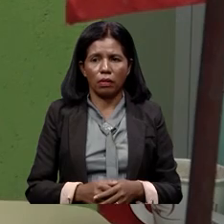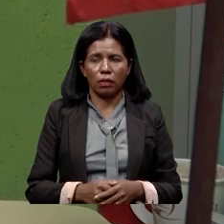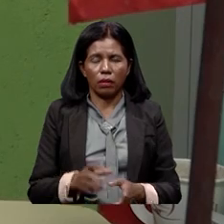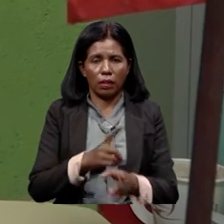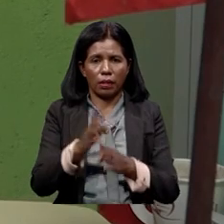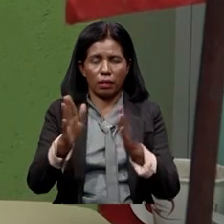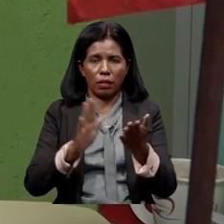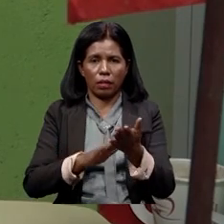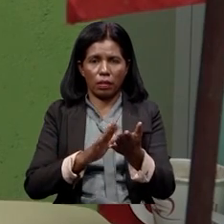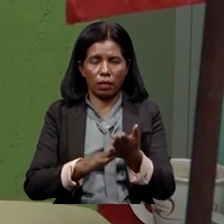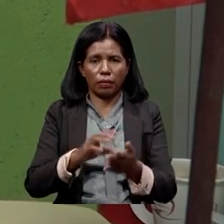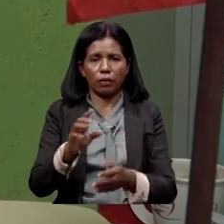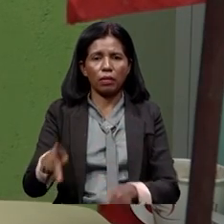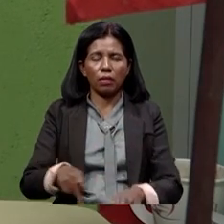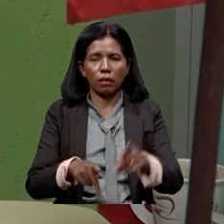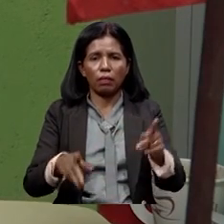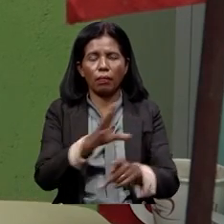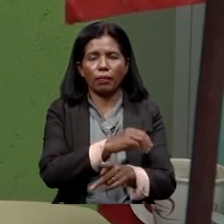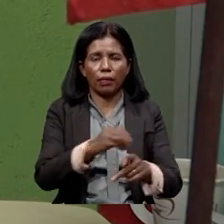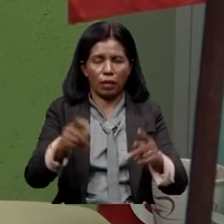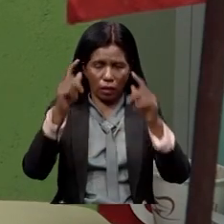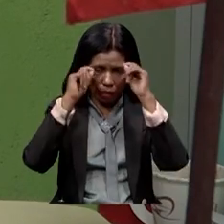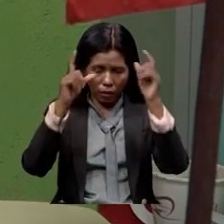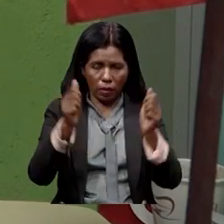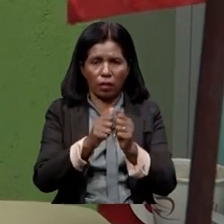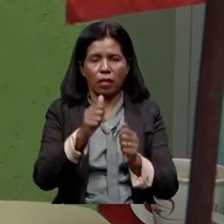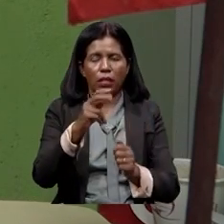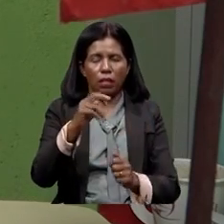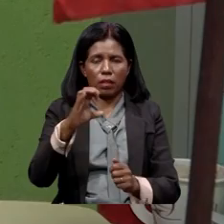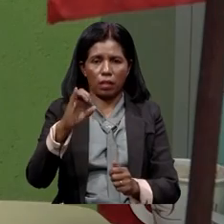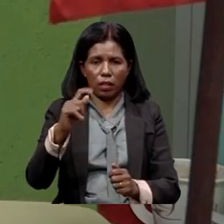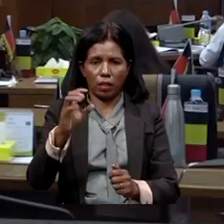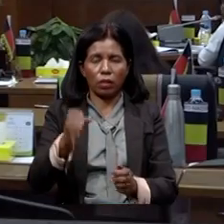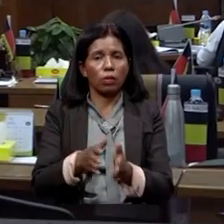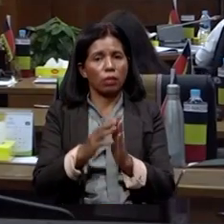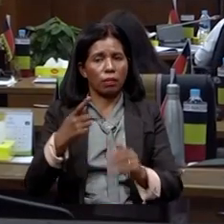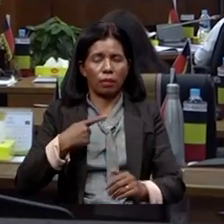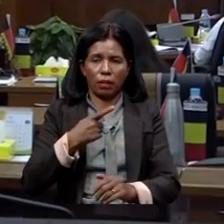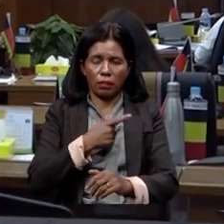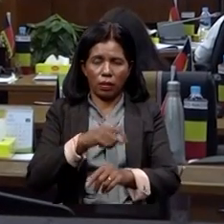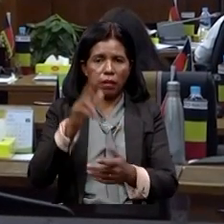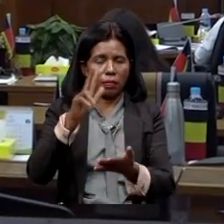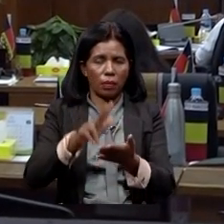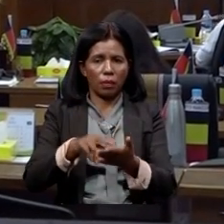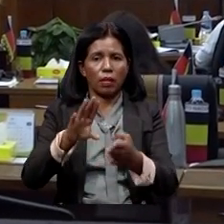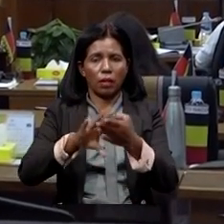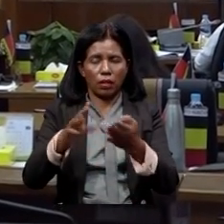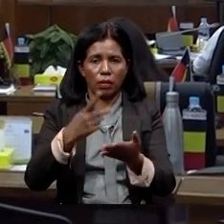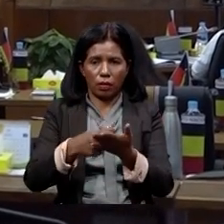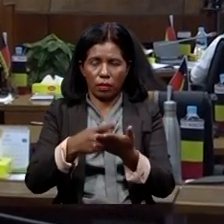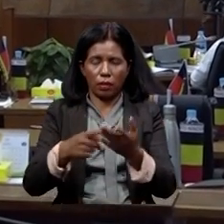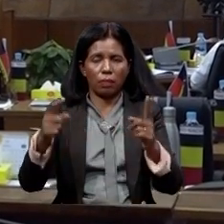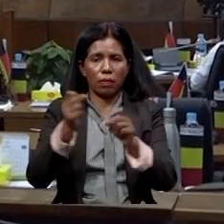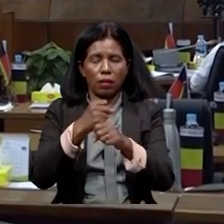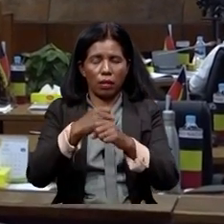Diretor de Escola Secundária Geral Pública feito na Roma Timor-Leste, Aniceto Berlelo, russo ba Parlamento Nacional, atua aprova pedido proposta ba